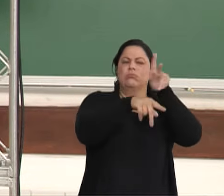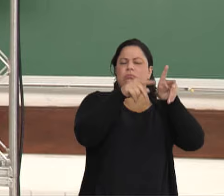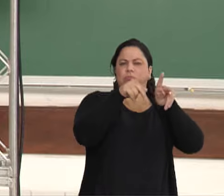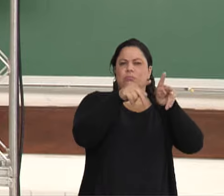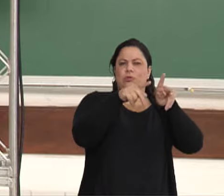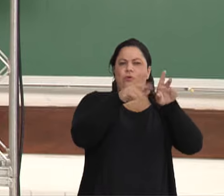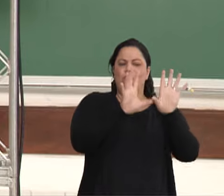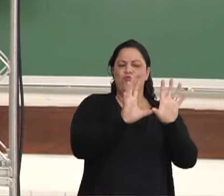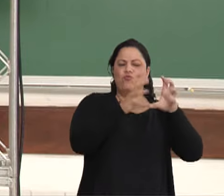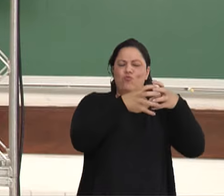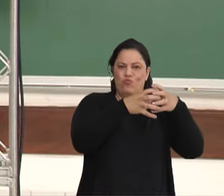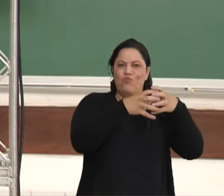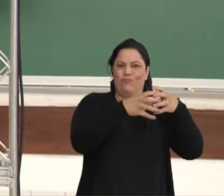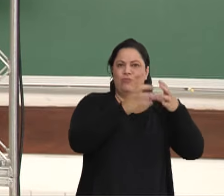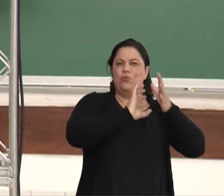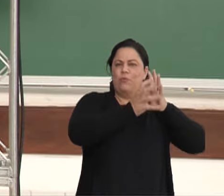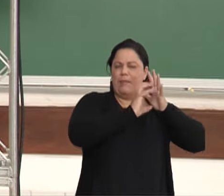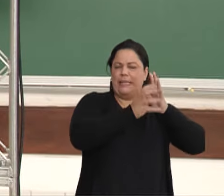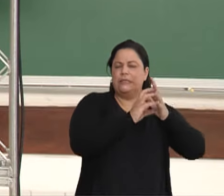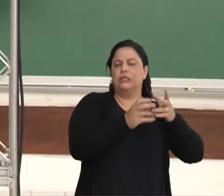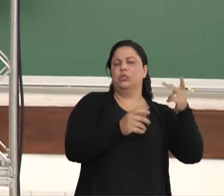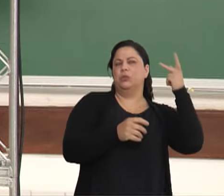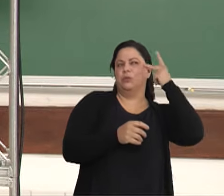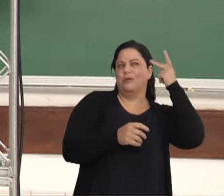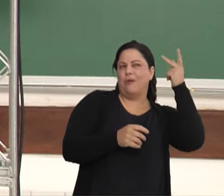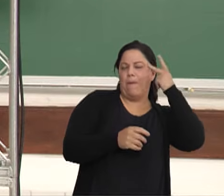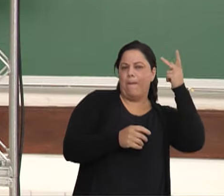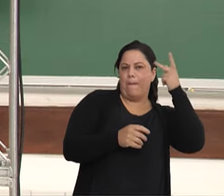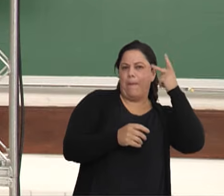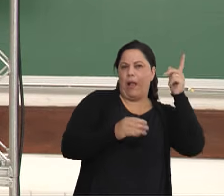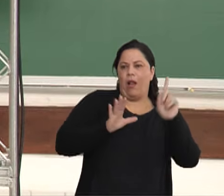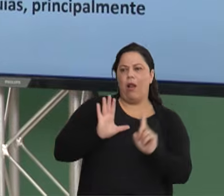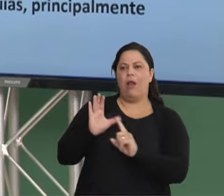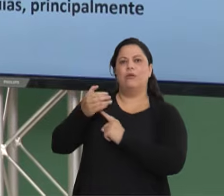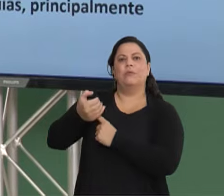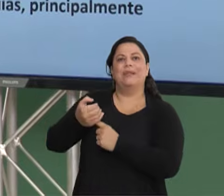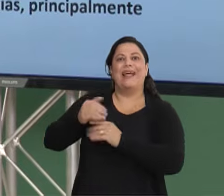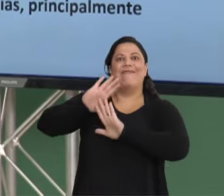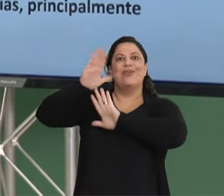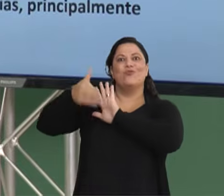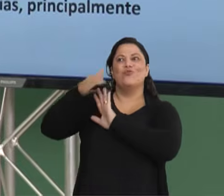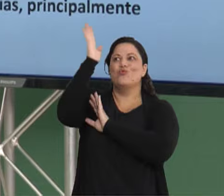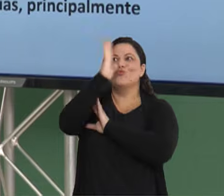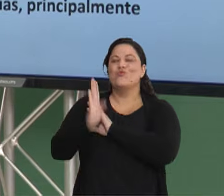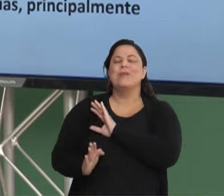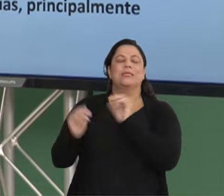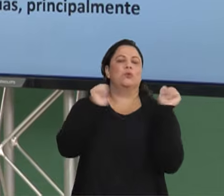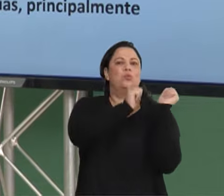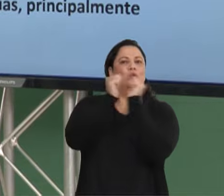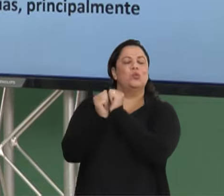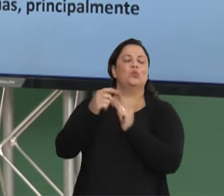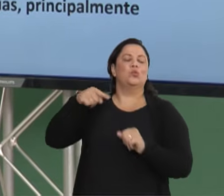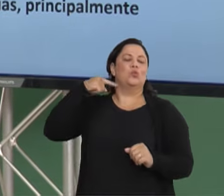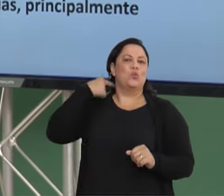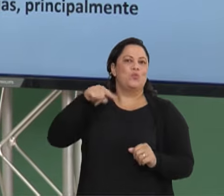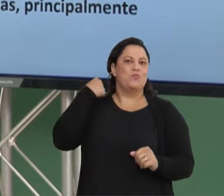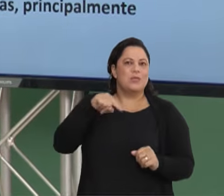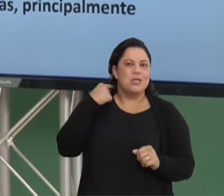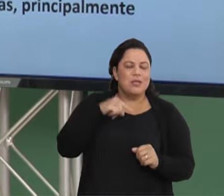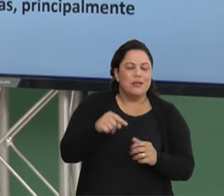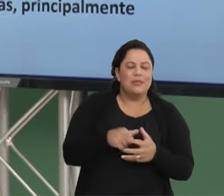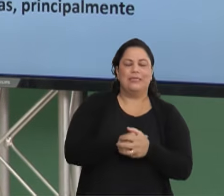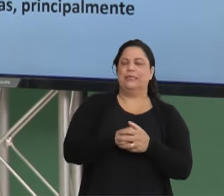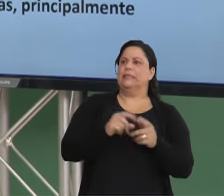mais forte, era quem dominava a política no Brasil, junto com Minas Gerais. E lembra, Júlio Prestes era o candidato que tinha